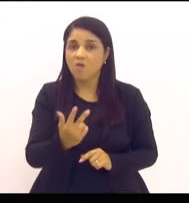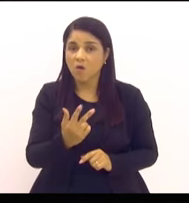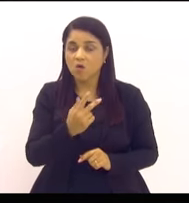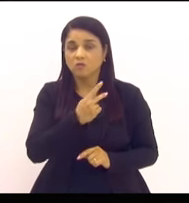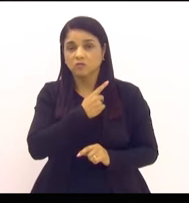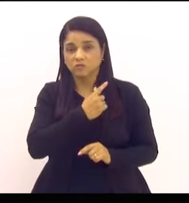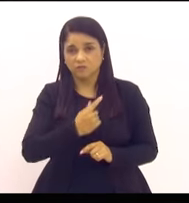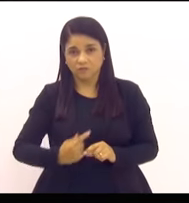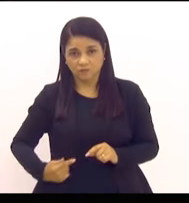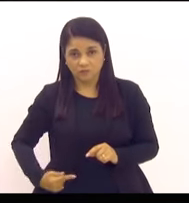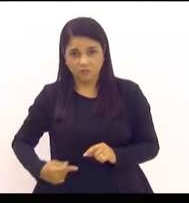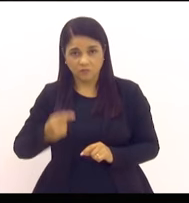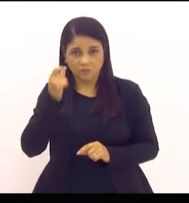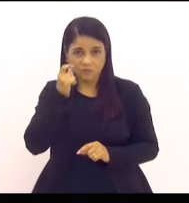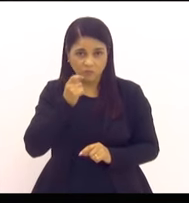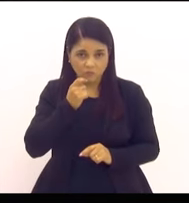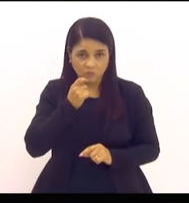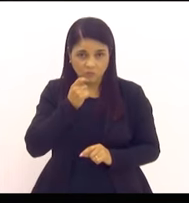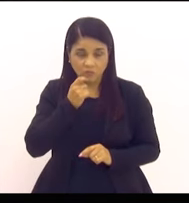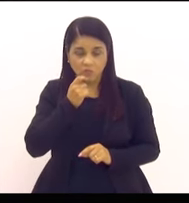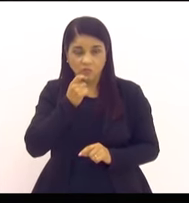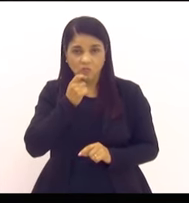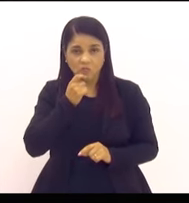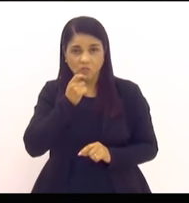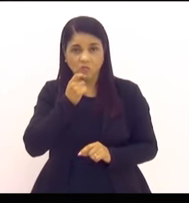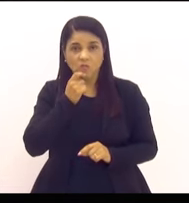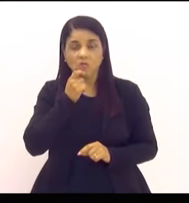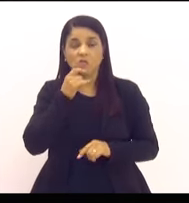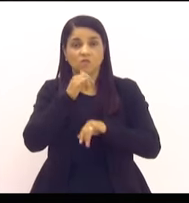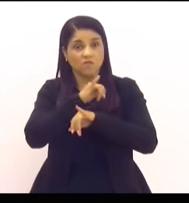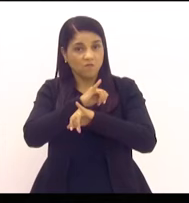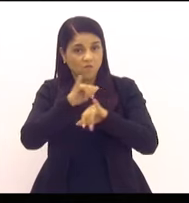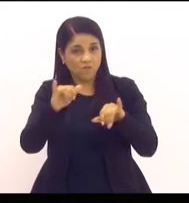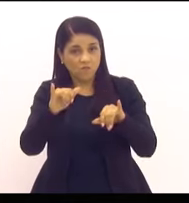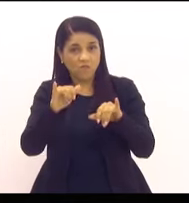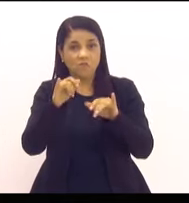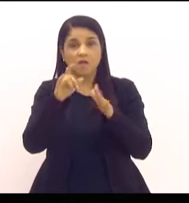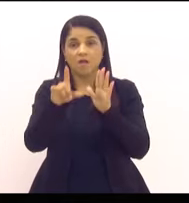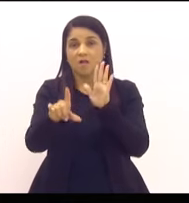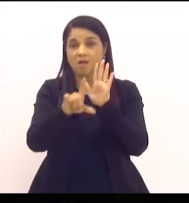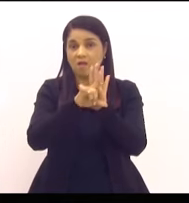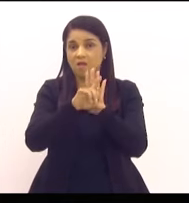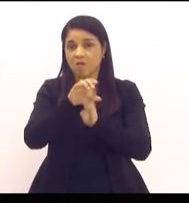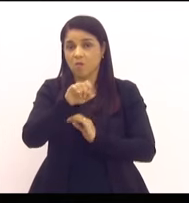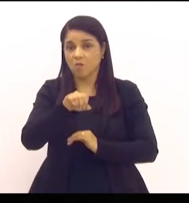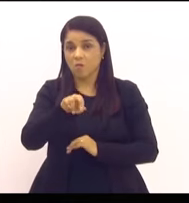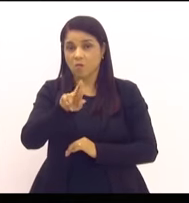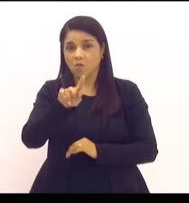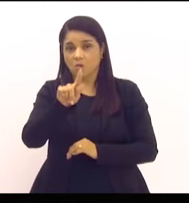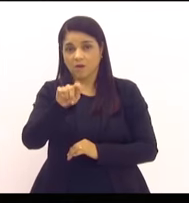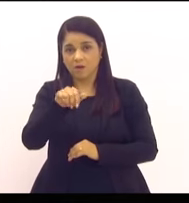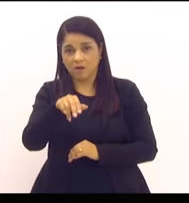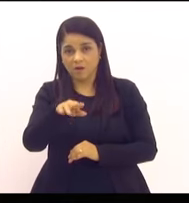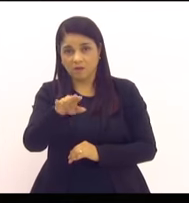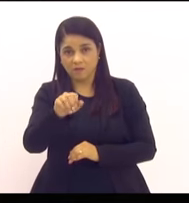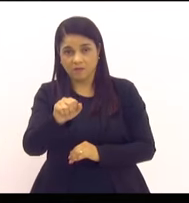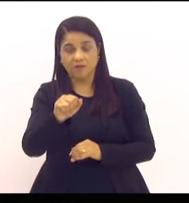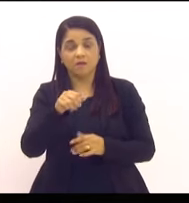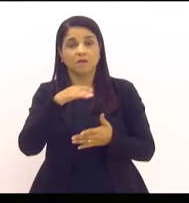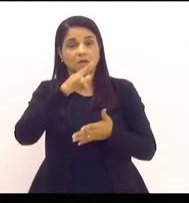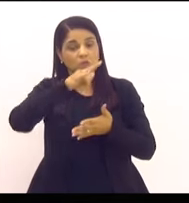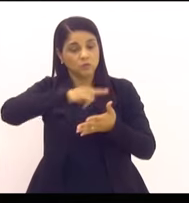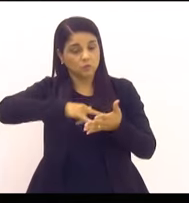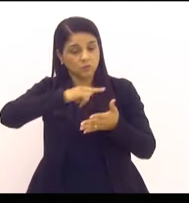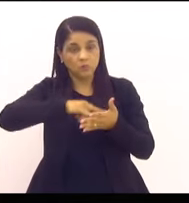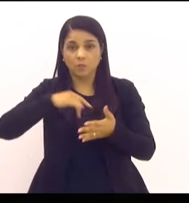governador que fez questão de dizer que a lei orgânica era a certidão de nascimento da